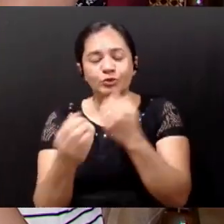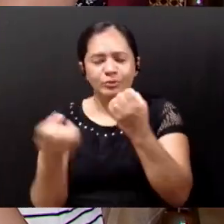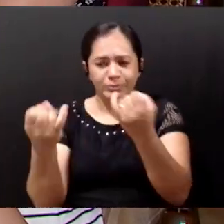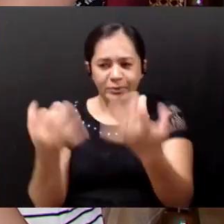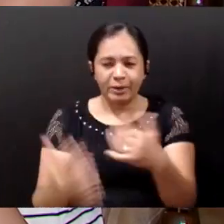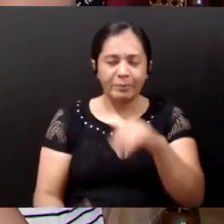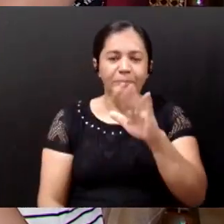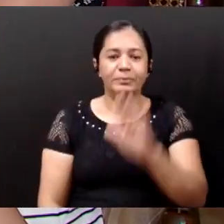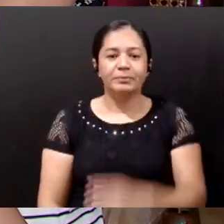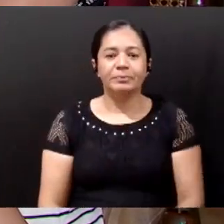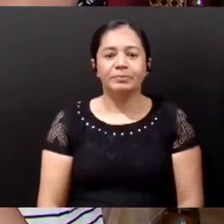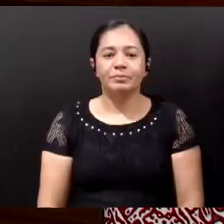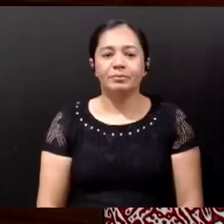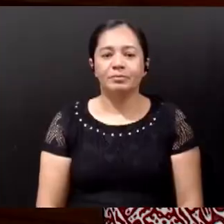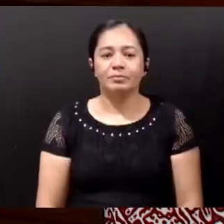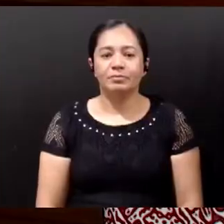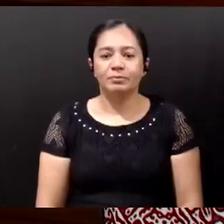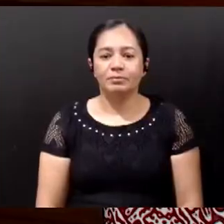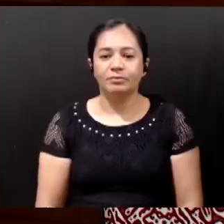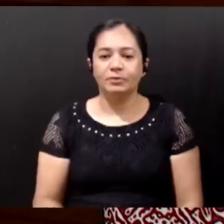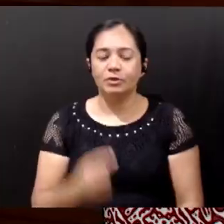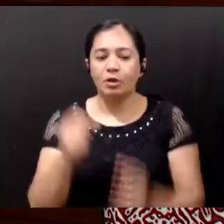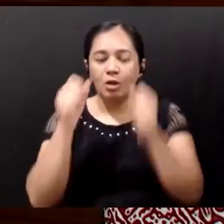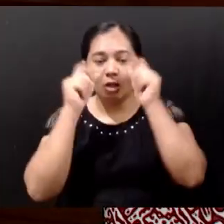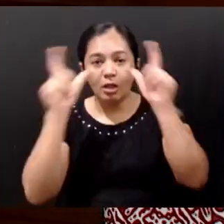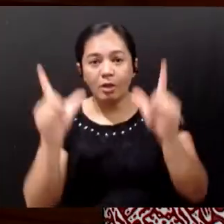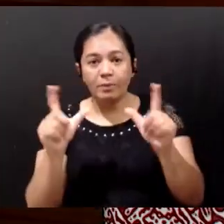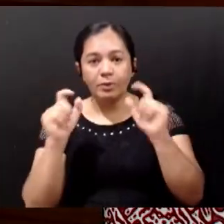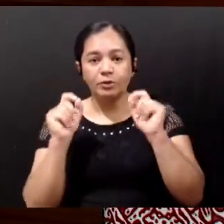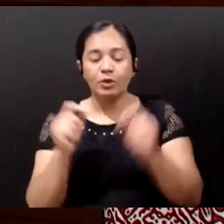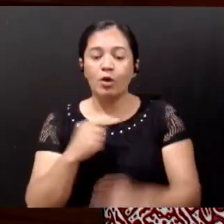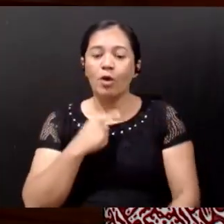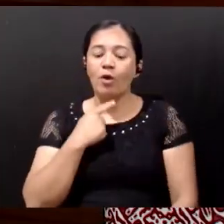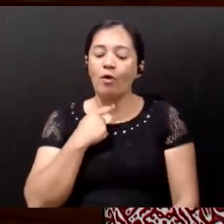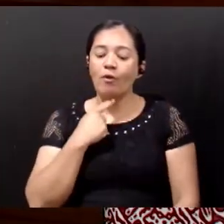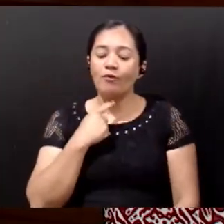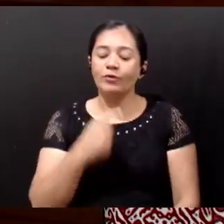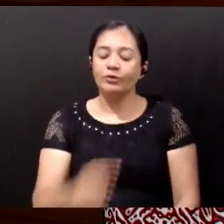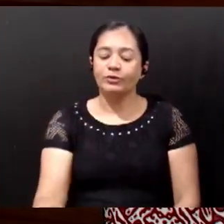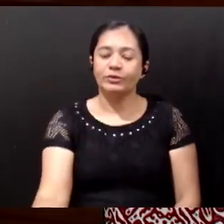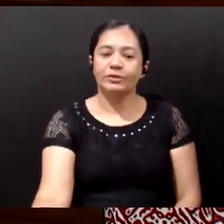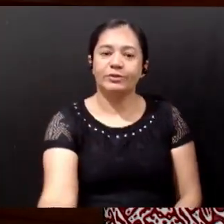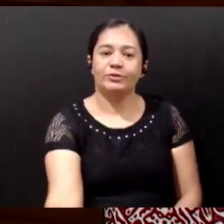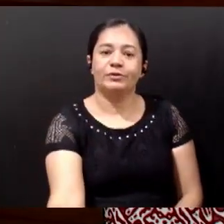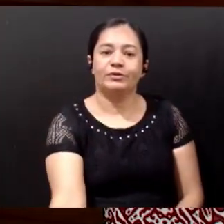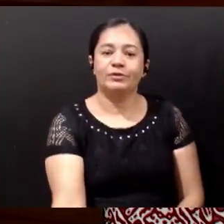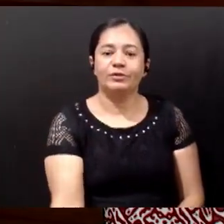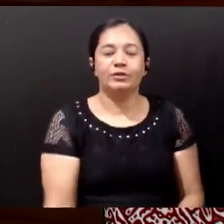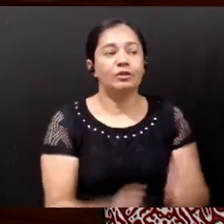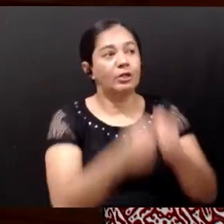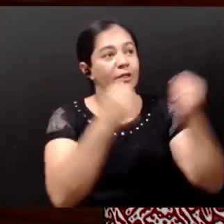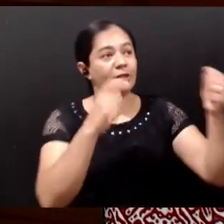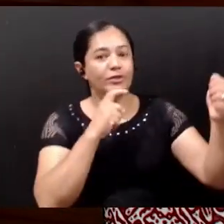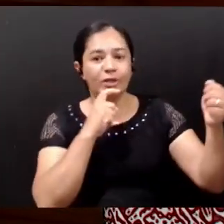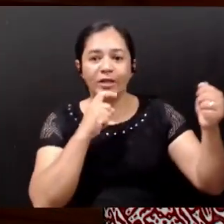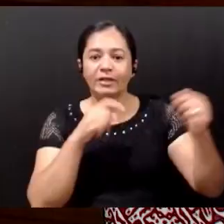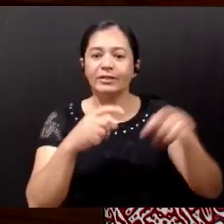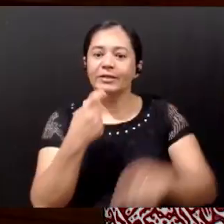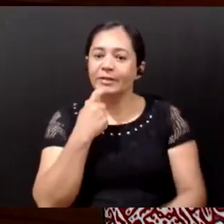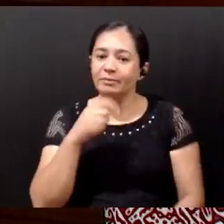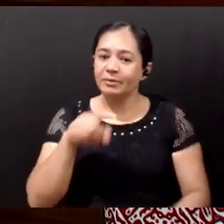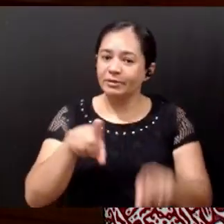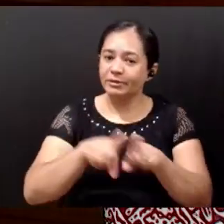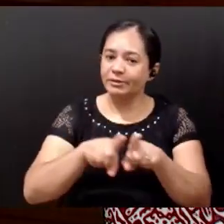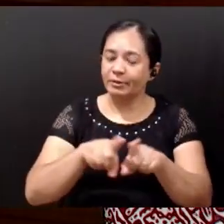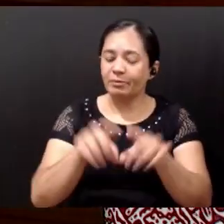Então, despertou na gente essa vontade de ter a geladeira, de colocar em Campinas também, de disponibilizar